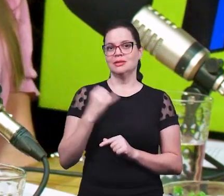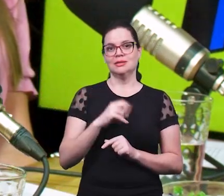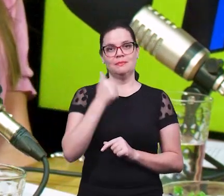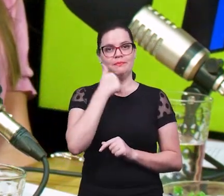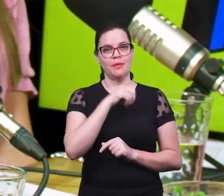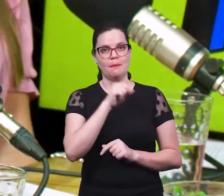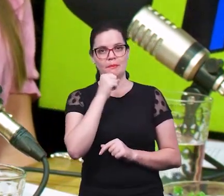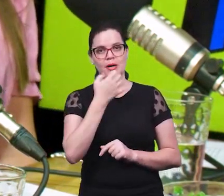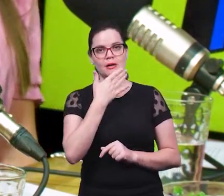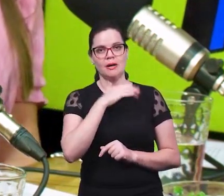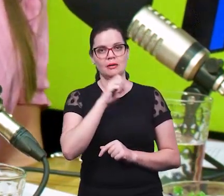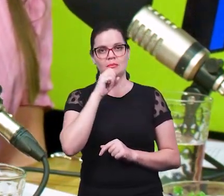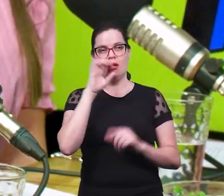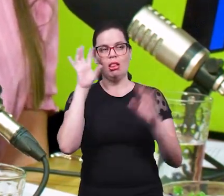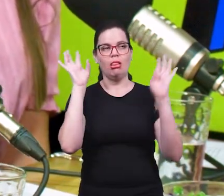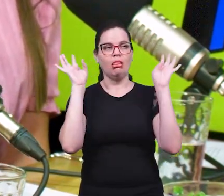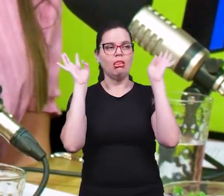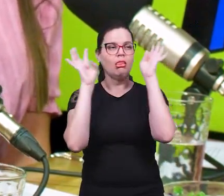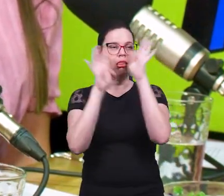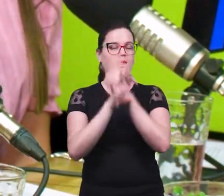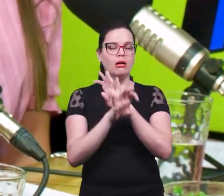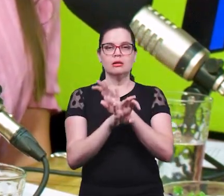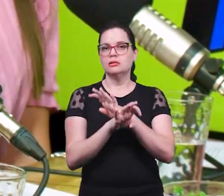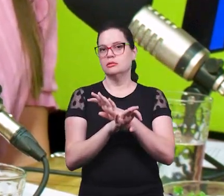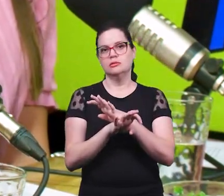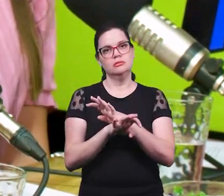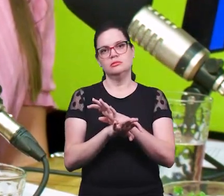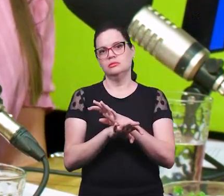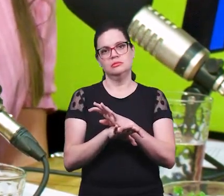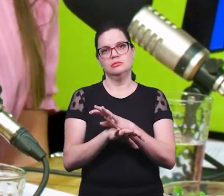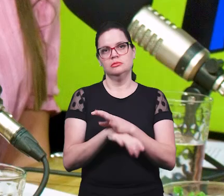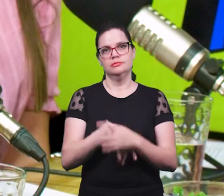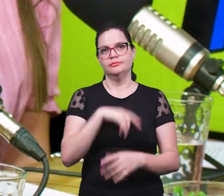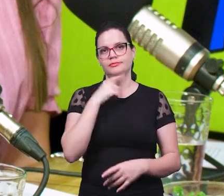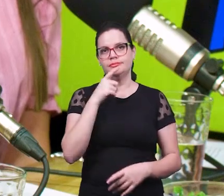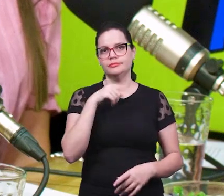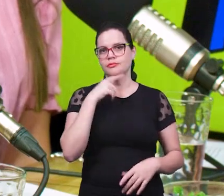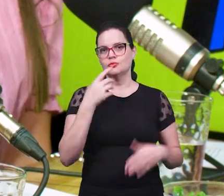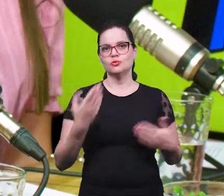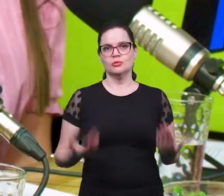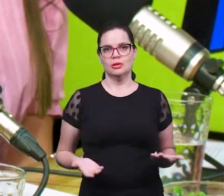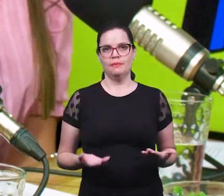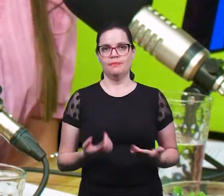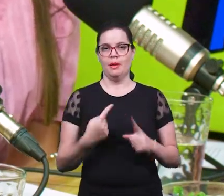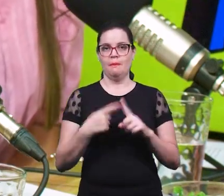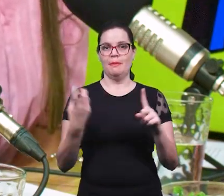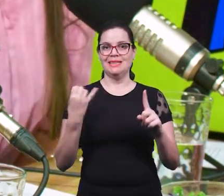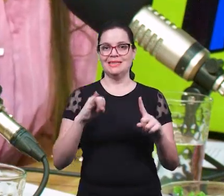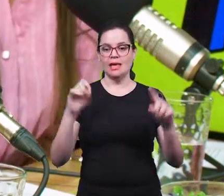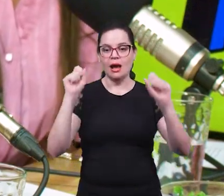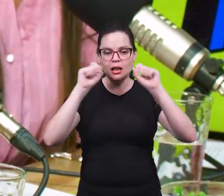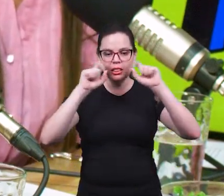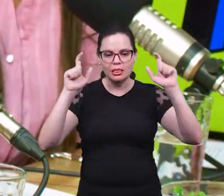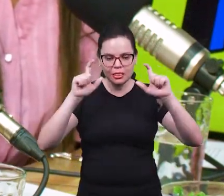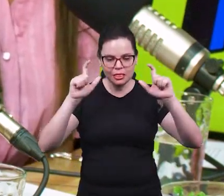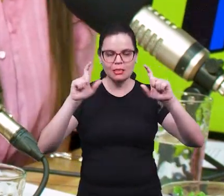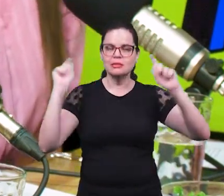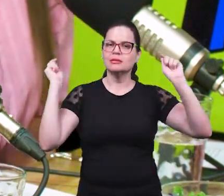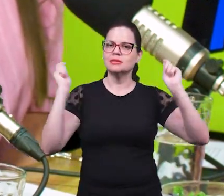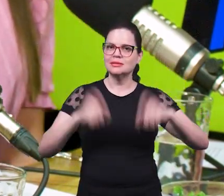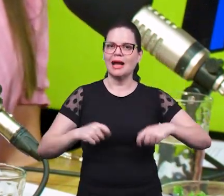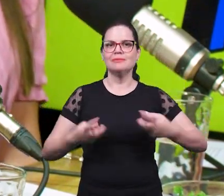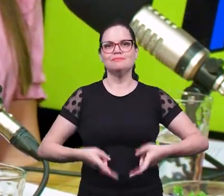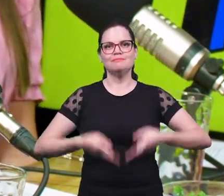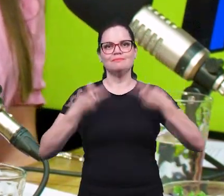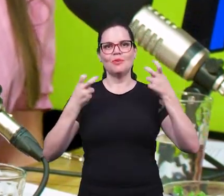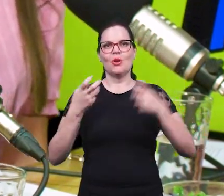pais não tiverem esse olhar para os seus filhos, vem a destruição. Mas como eles estão bem atentos, não é, Vanessa? Sim. Aí,